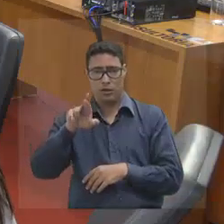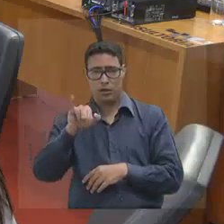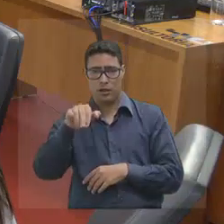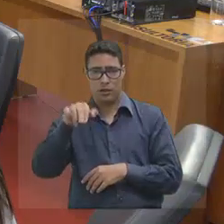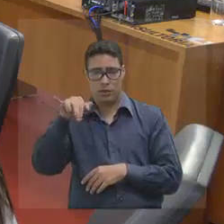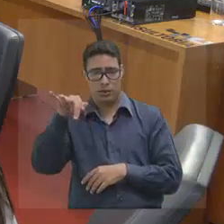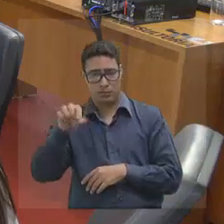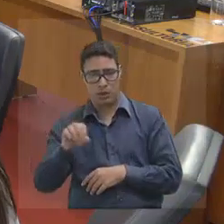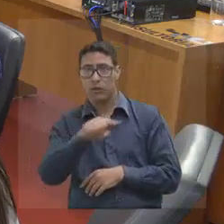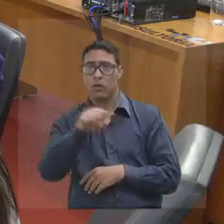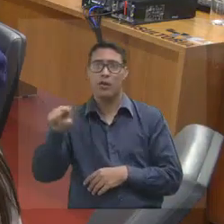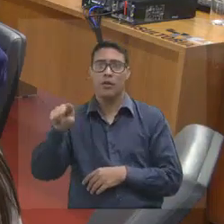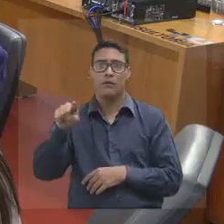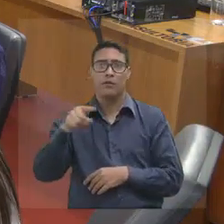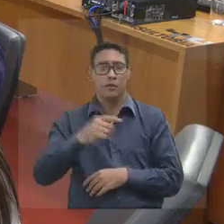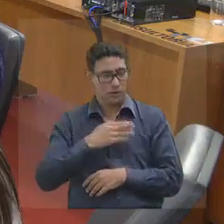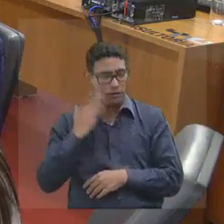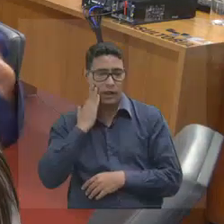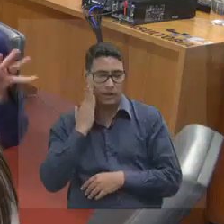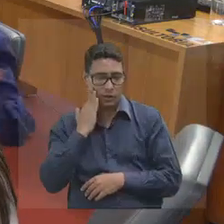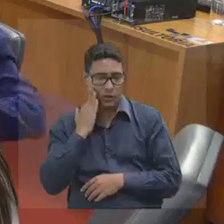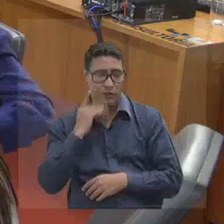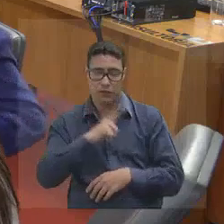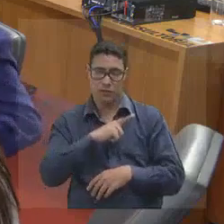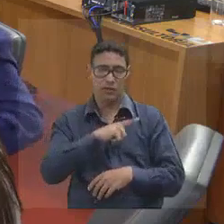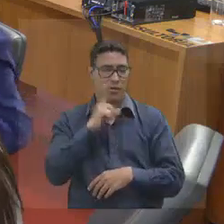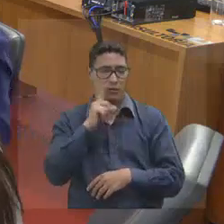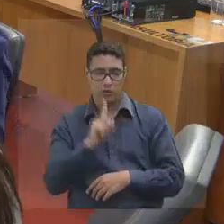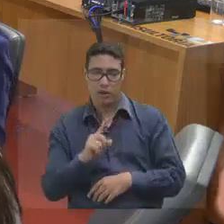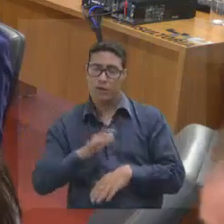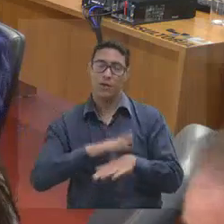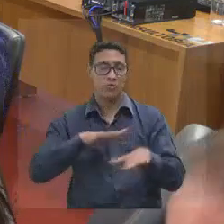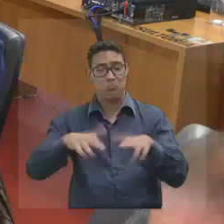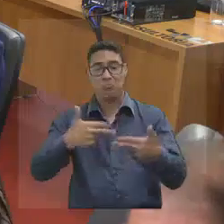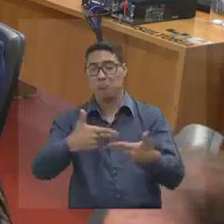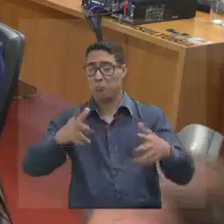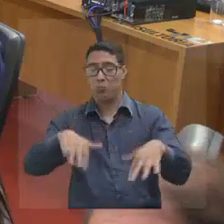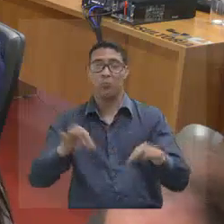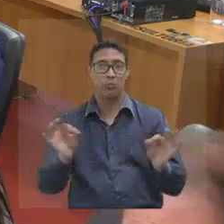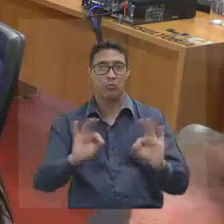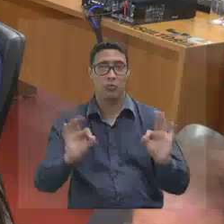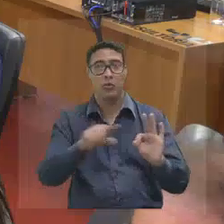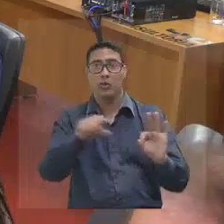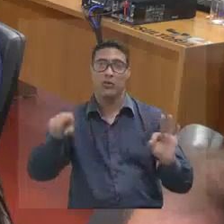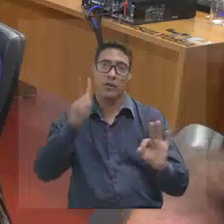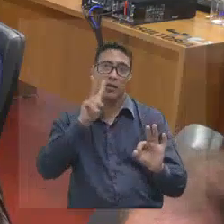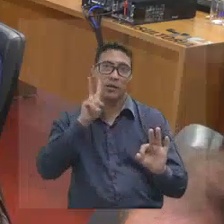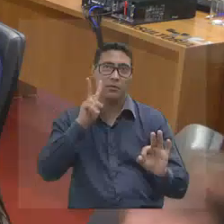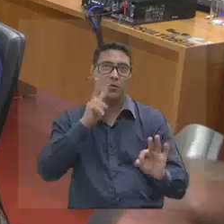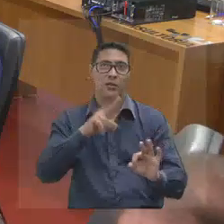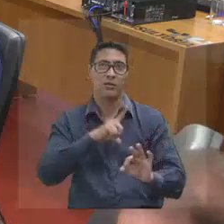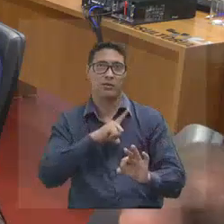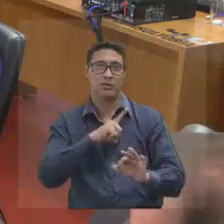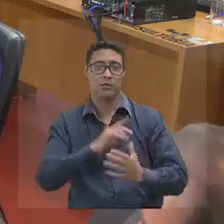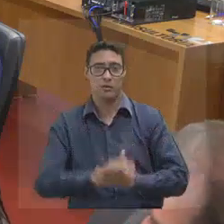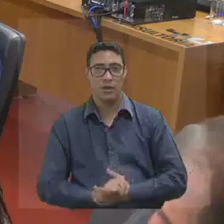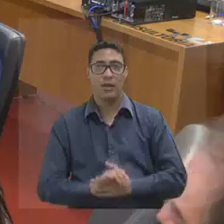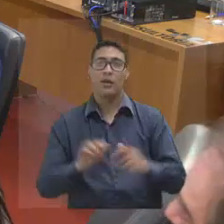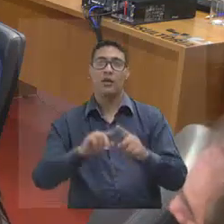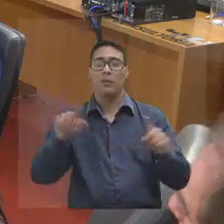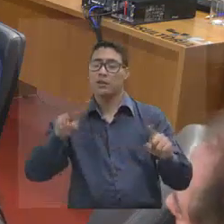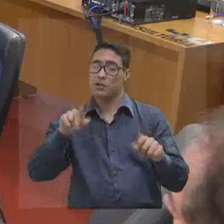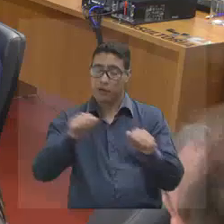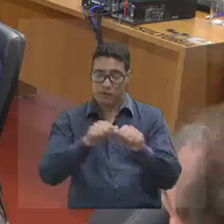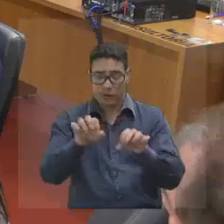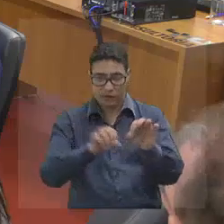satisfeita de vocês não saberem de cabeça então quer dizer que não tem nenhuma movimentação expressiva senão vocês lembrarem mas a gente vai fazer o requerimento